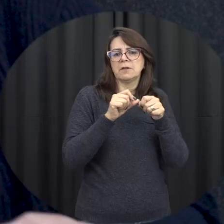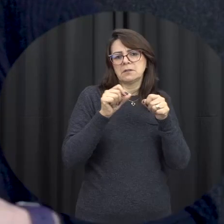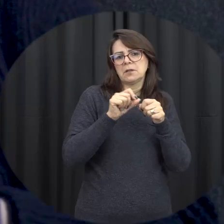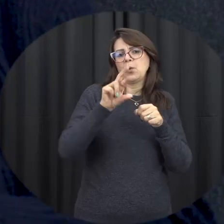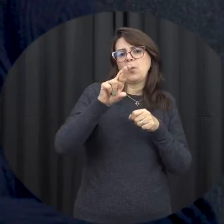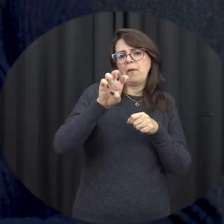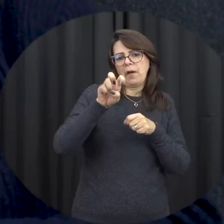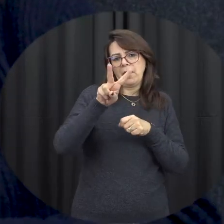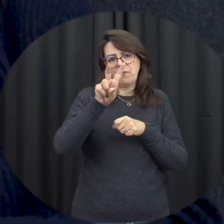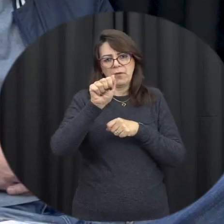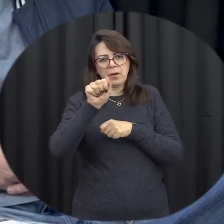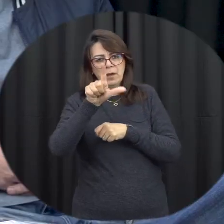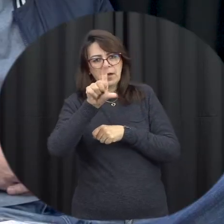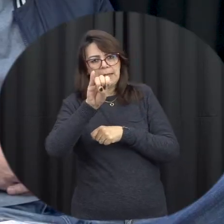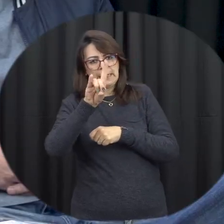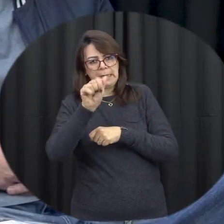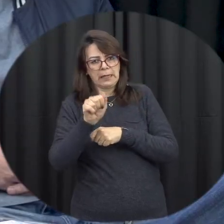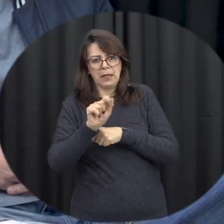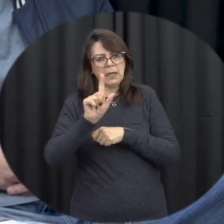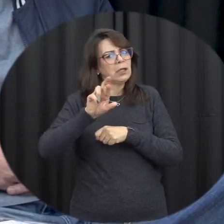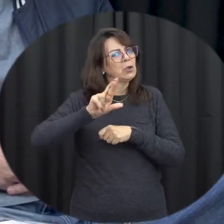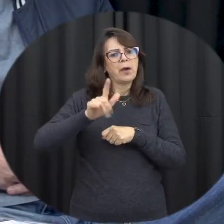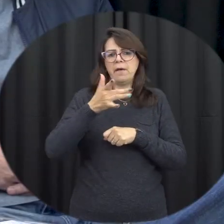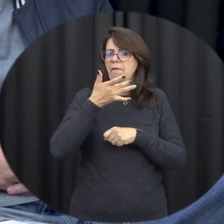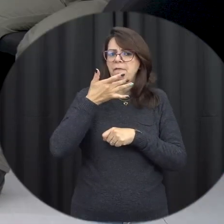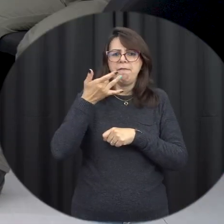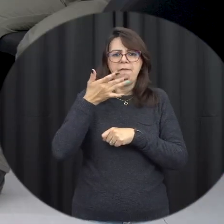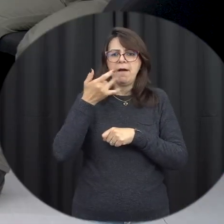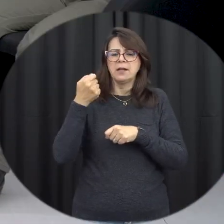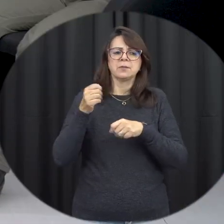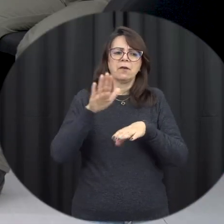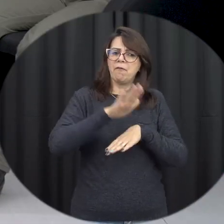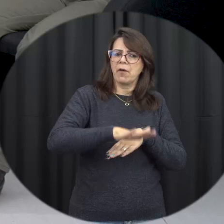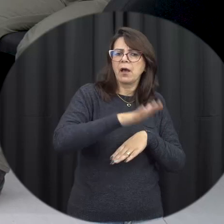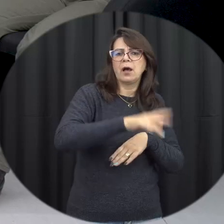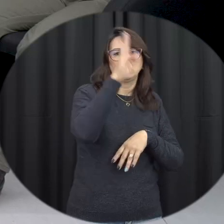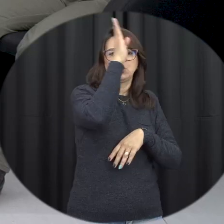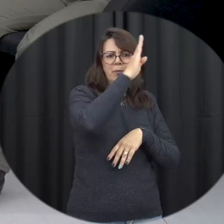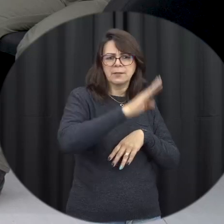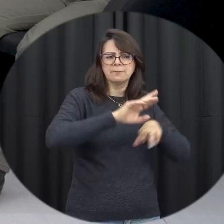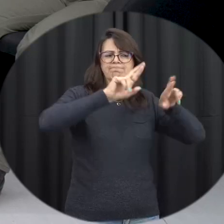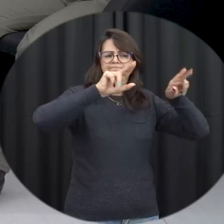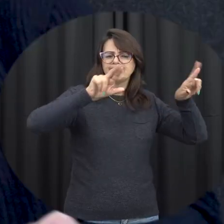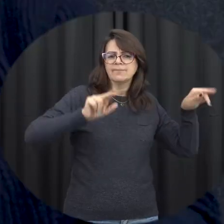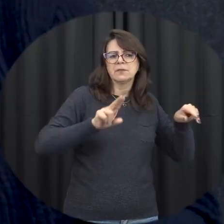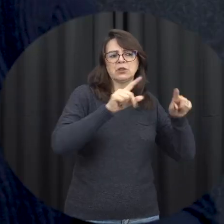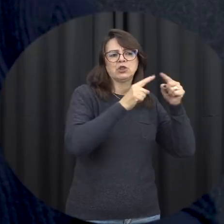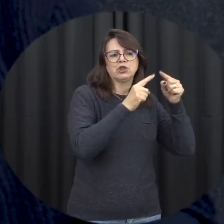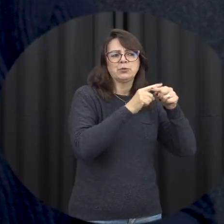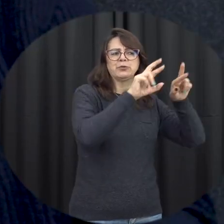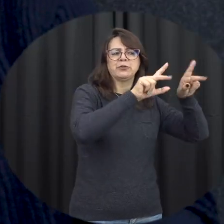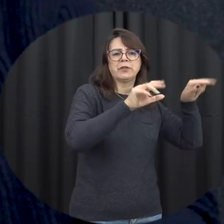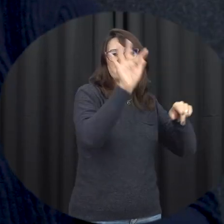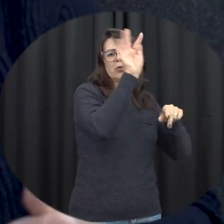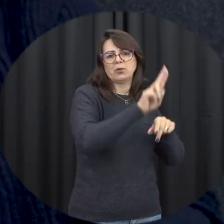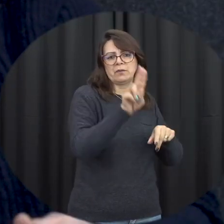trabalho. Revalida, né? Isso, mas não era uma coisa fácil. Você tinha que estar com permanência no Brasil, tinha diferentes